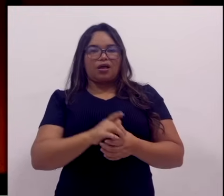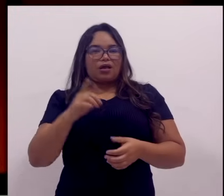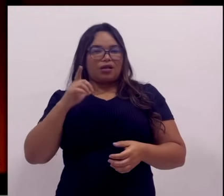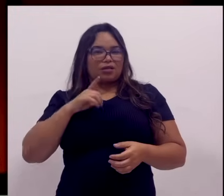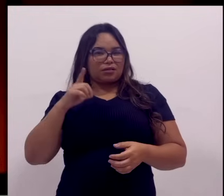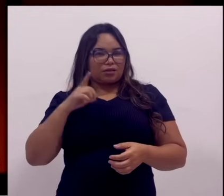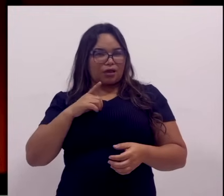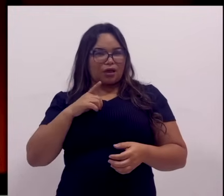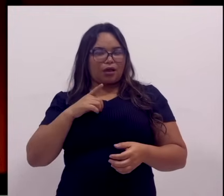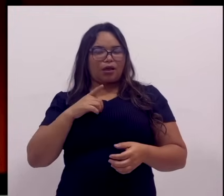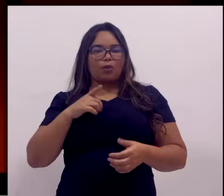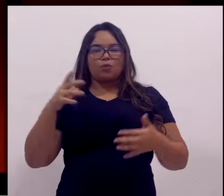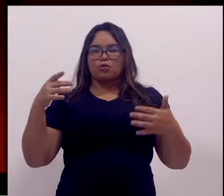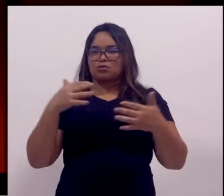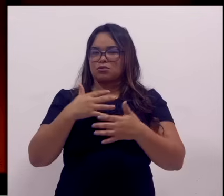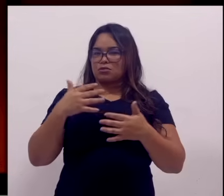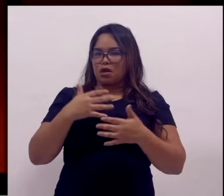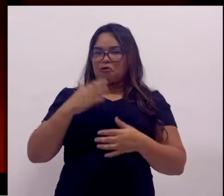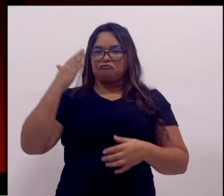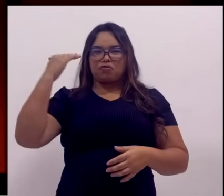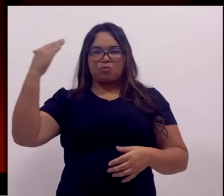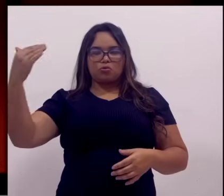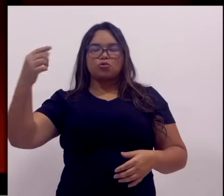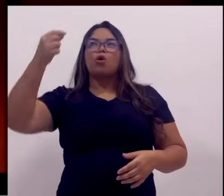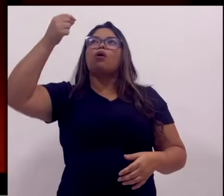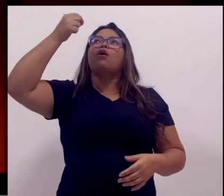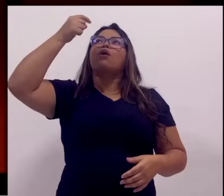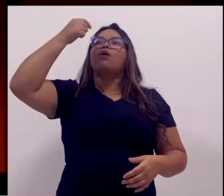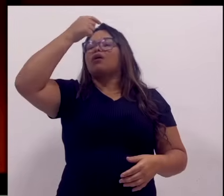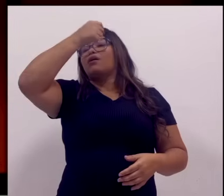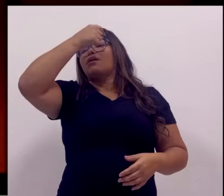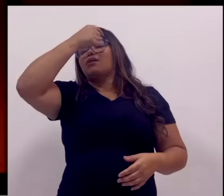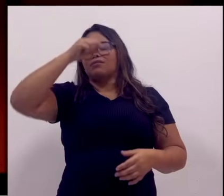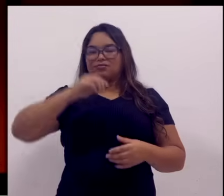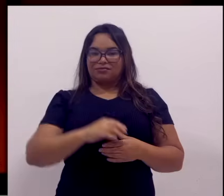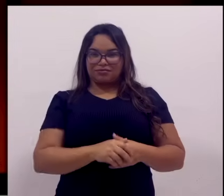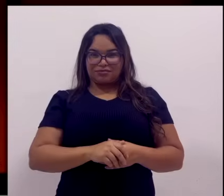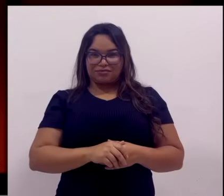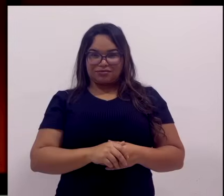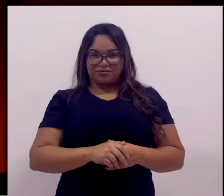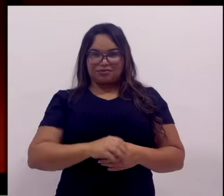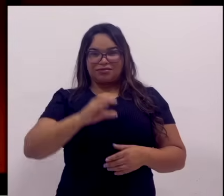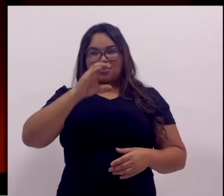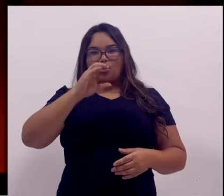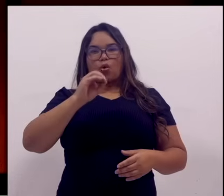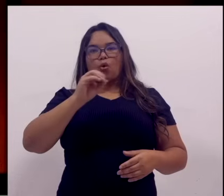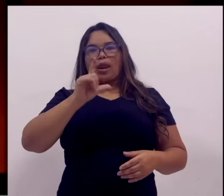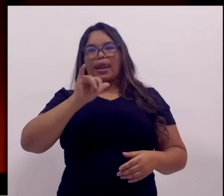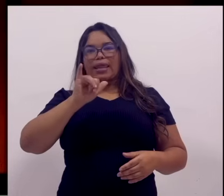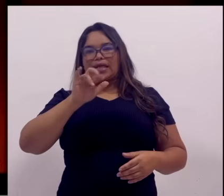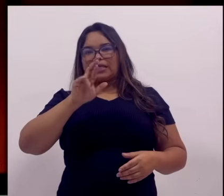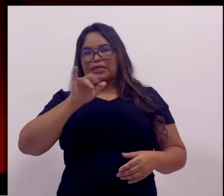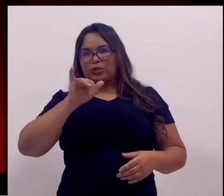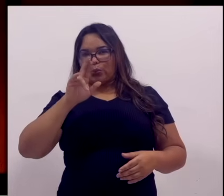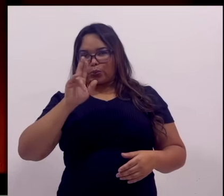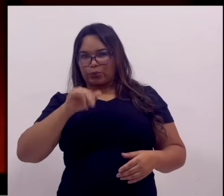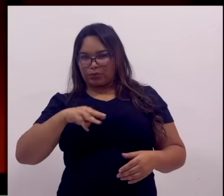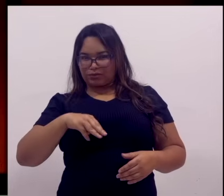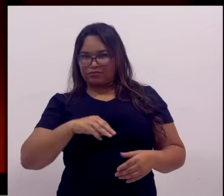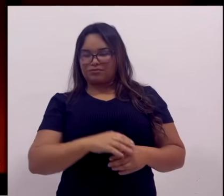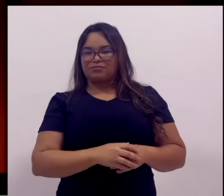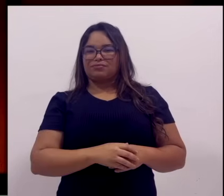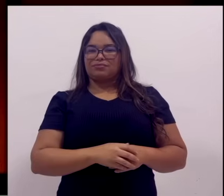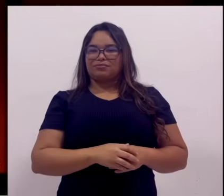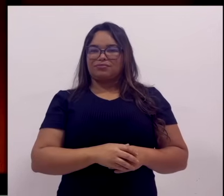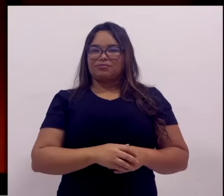esposa Laodiceia. Essa cidade era uma espécie de spa. Eles fabricavam colírio, muito famoso, que era